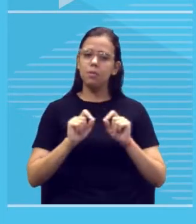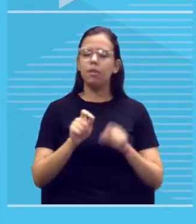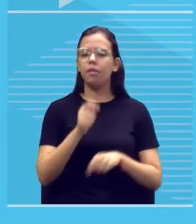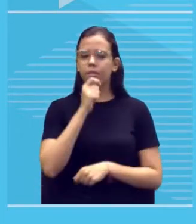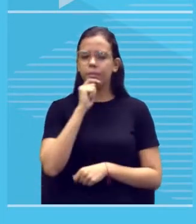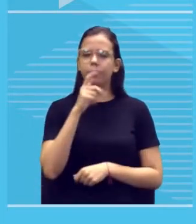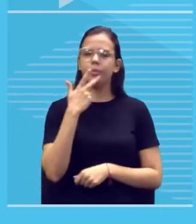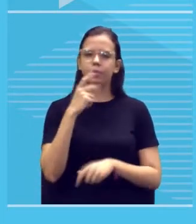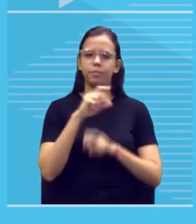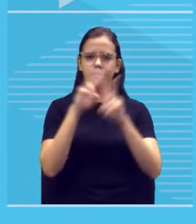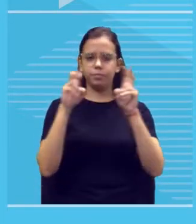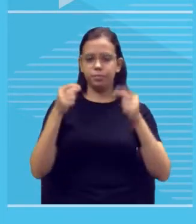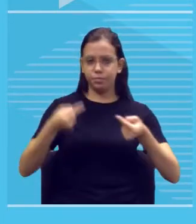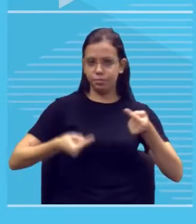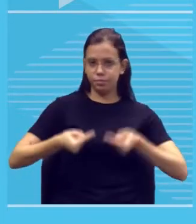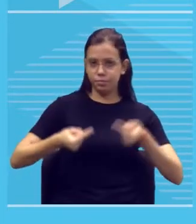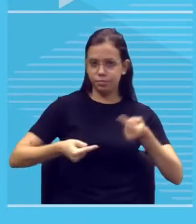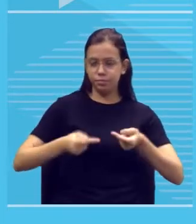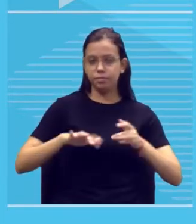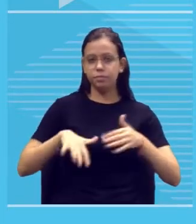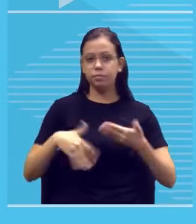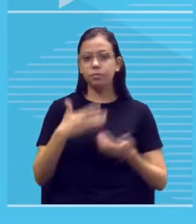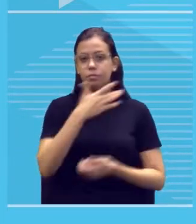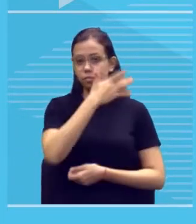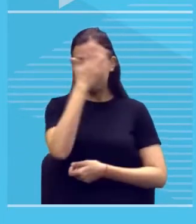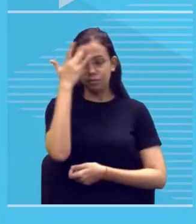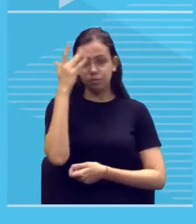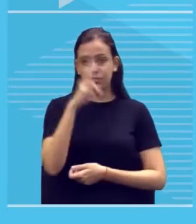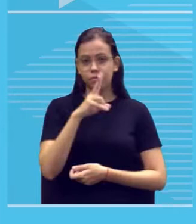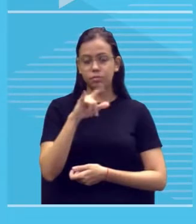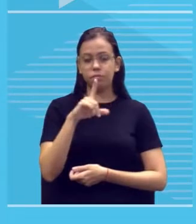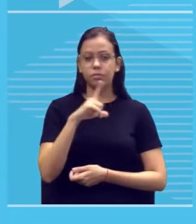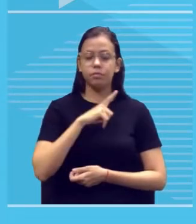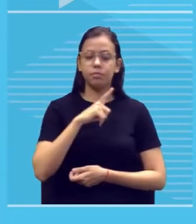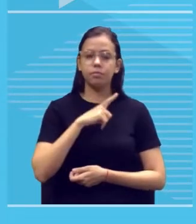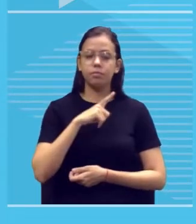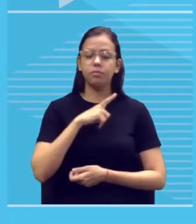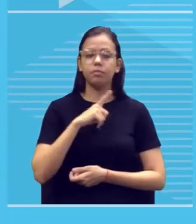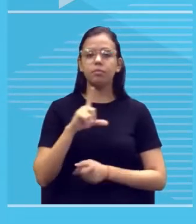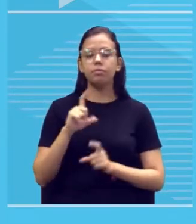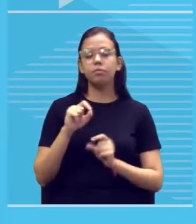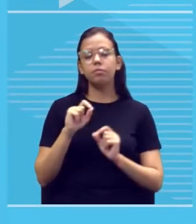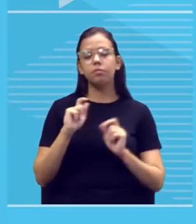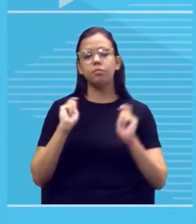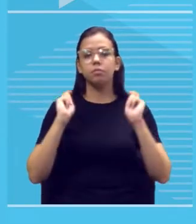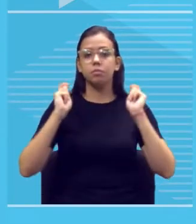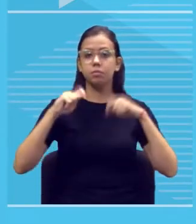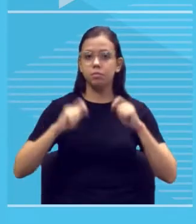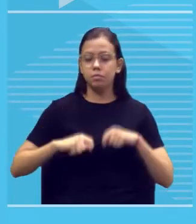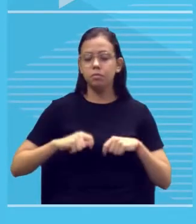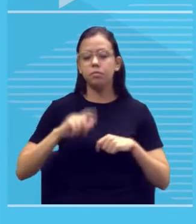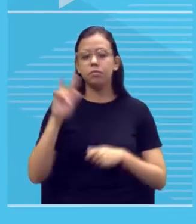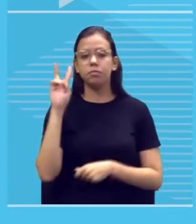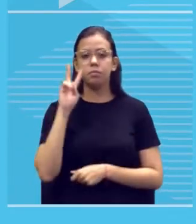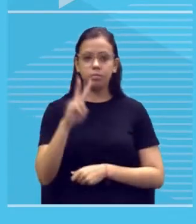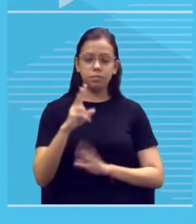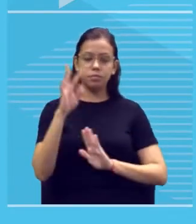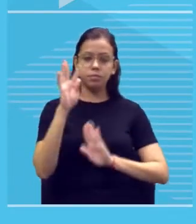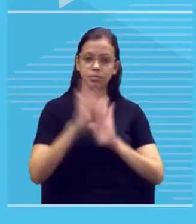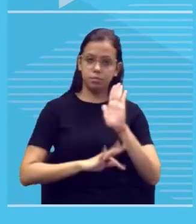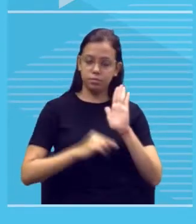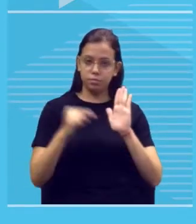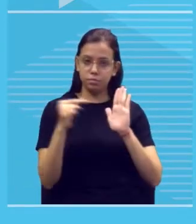política as pessoas vão ter condições de ver um texto